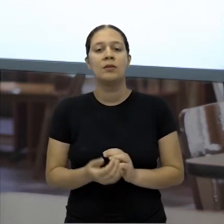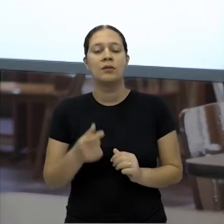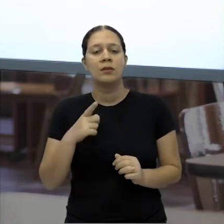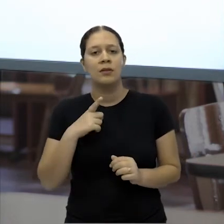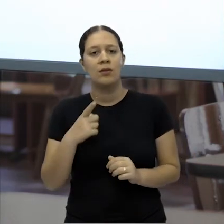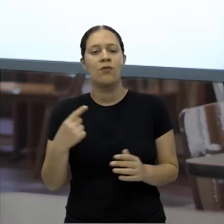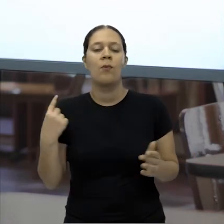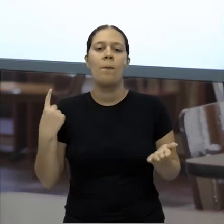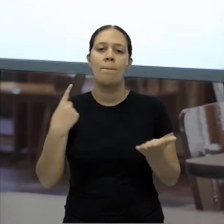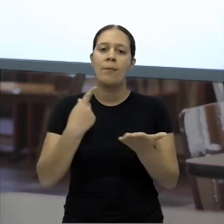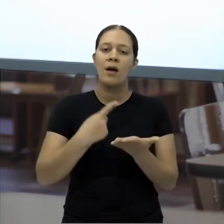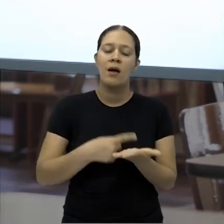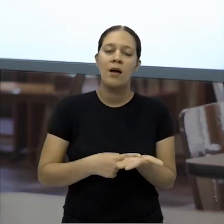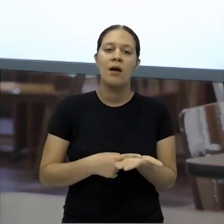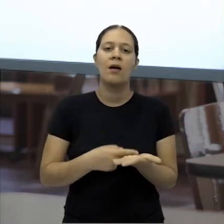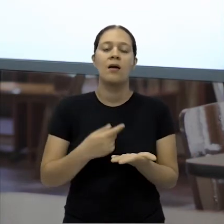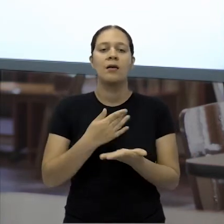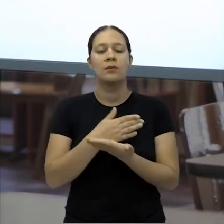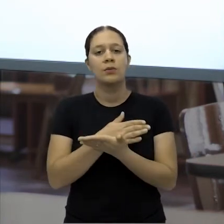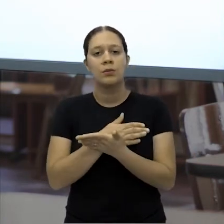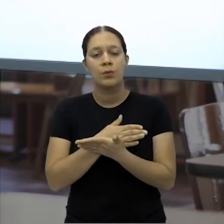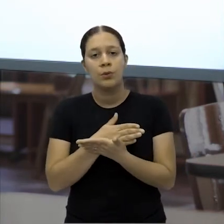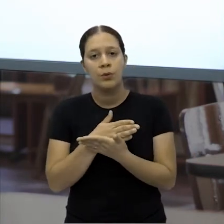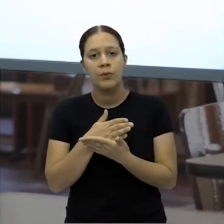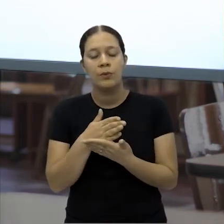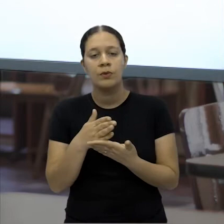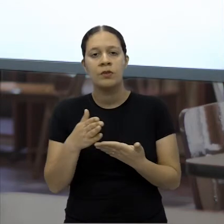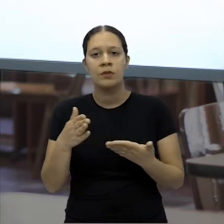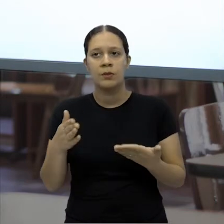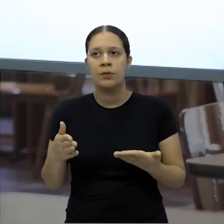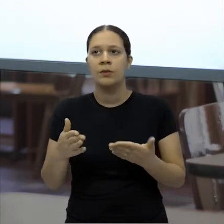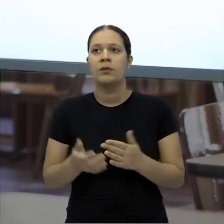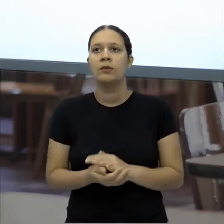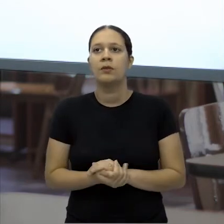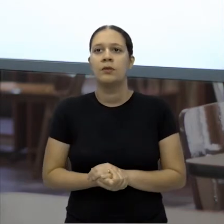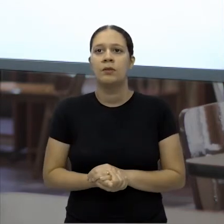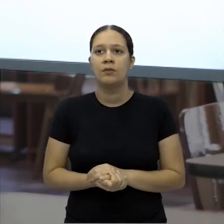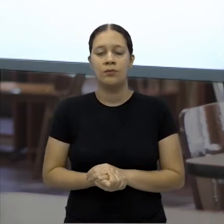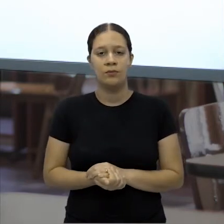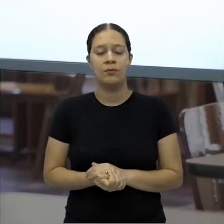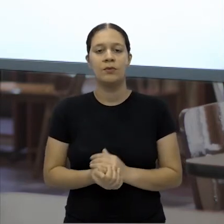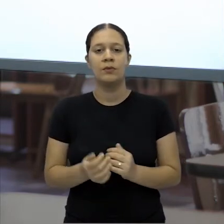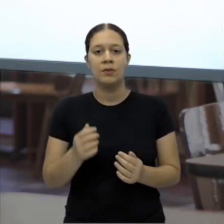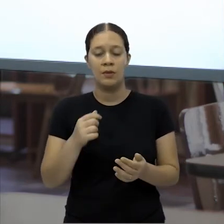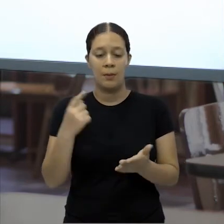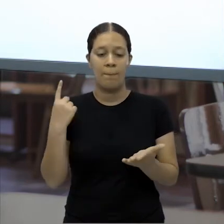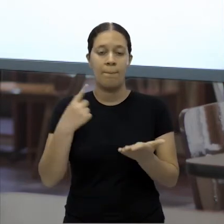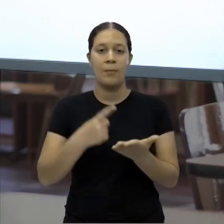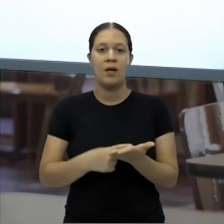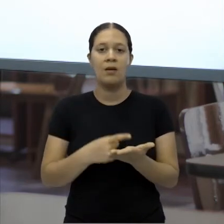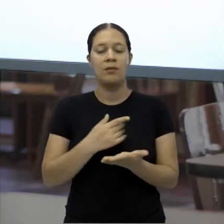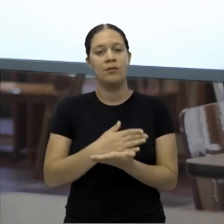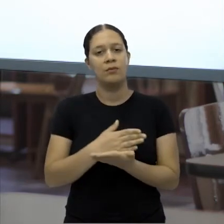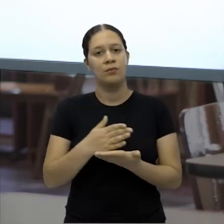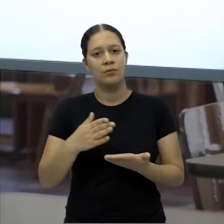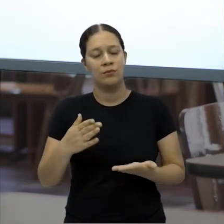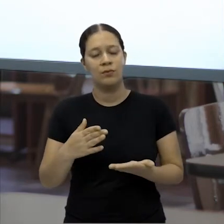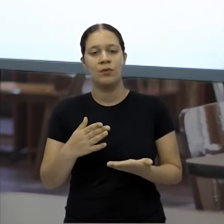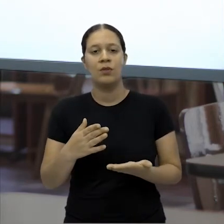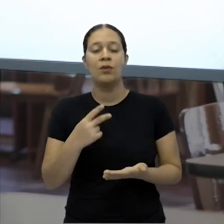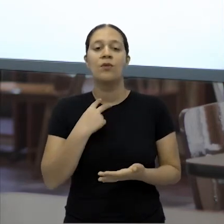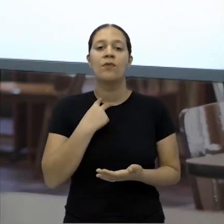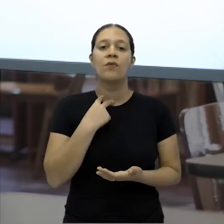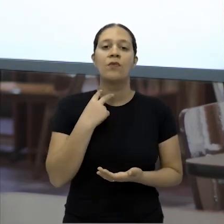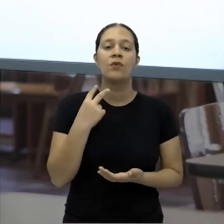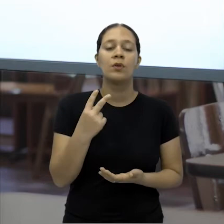marcas enunciativas, enunciado é a fala, né? A gente já sabe disso. E essas marcas de enunciado é a voz